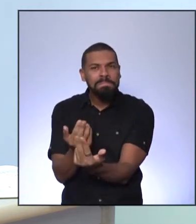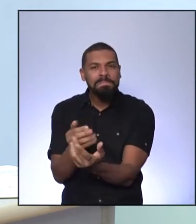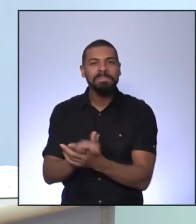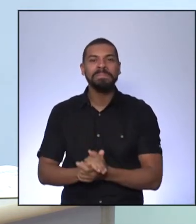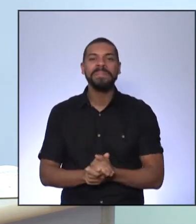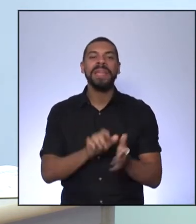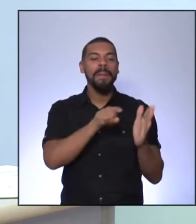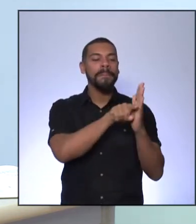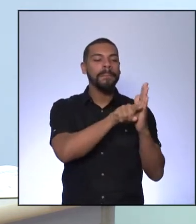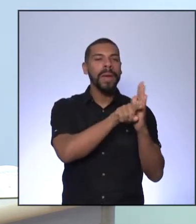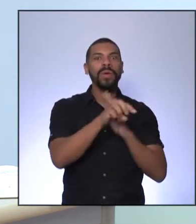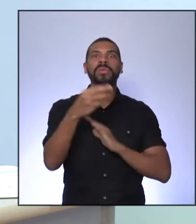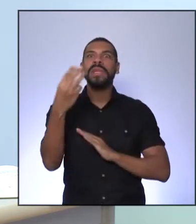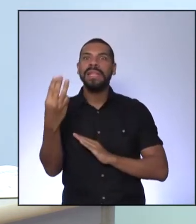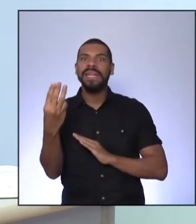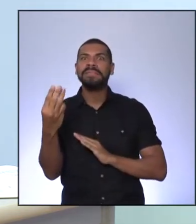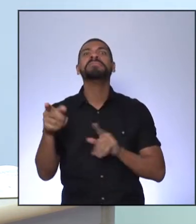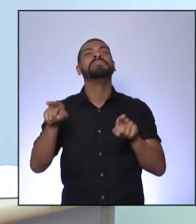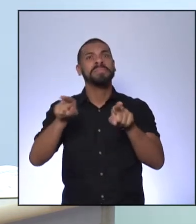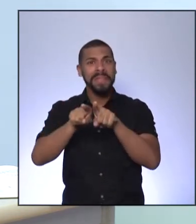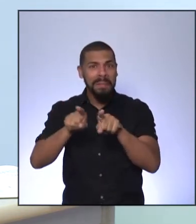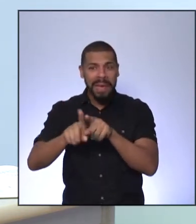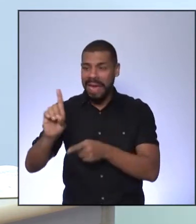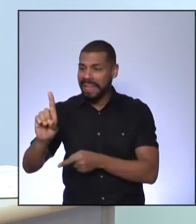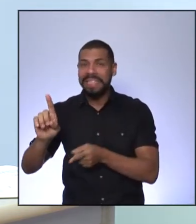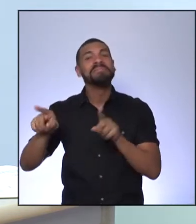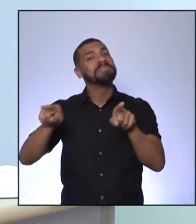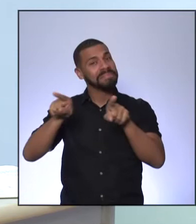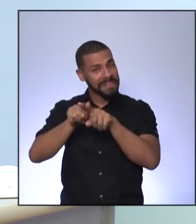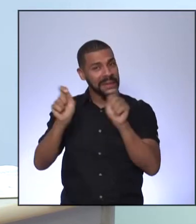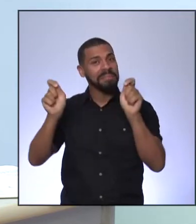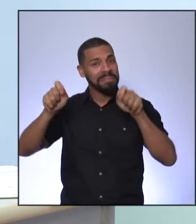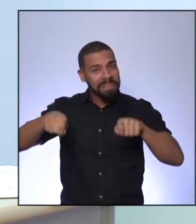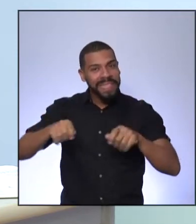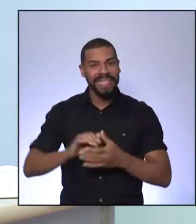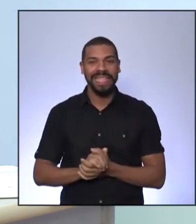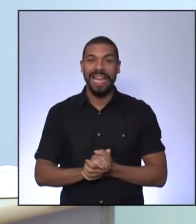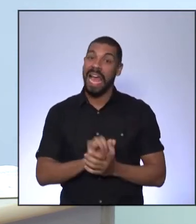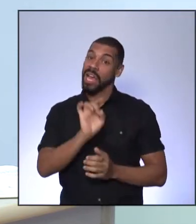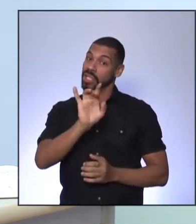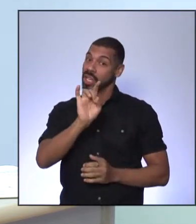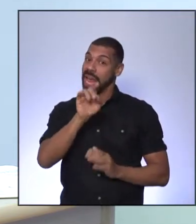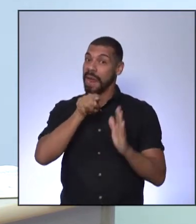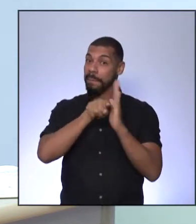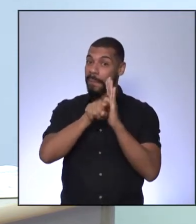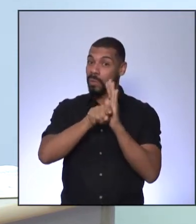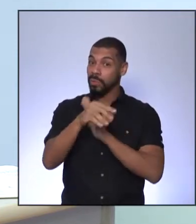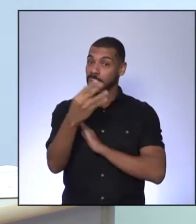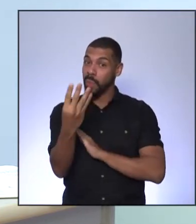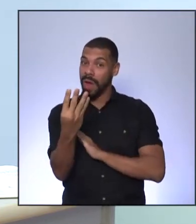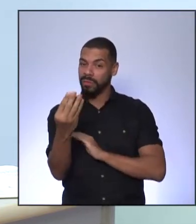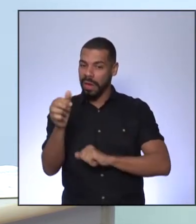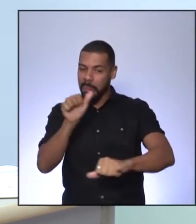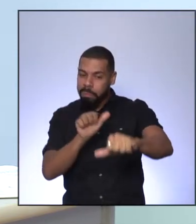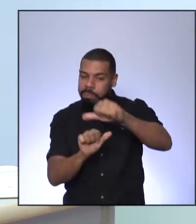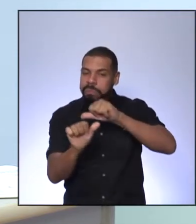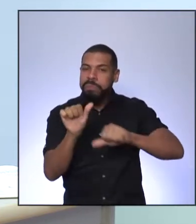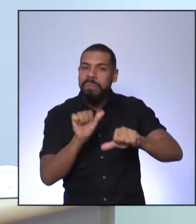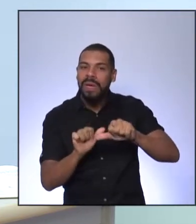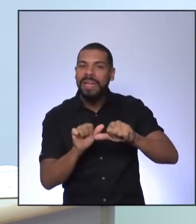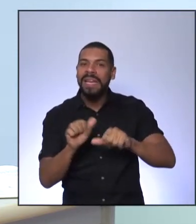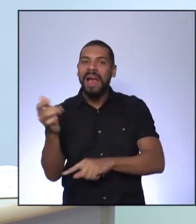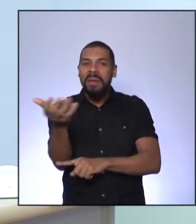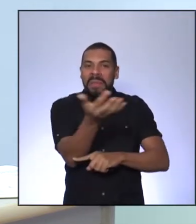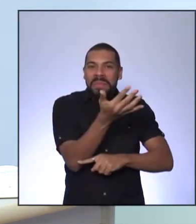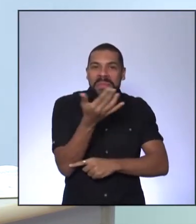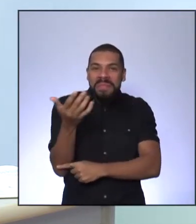número 3, a D foi mais mencionada também. Já na 4, houve uma mudança, que é a do meio ambiente